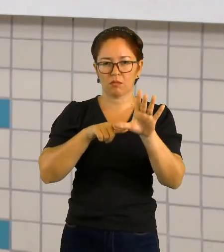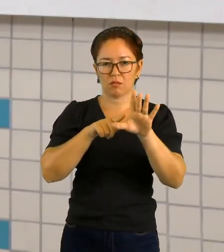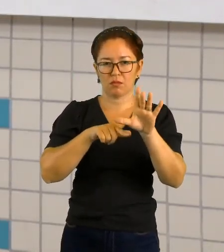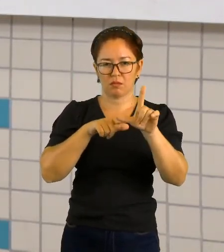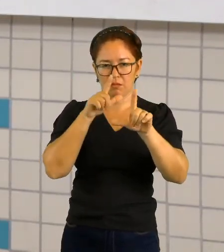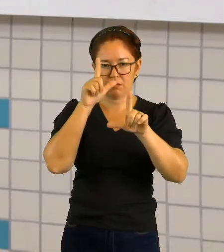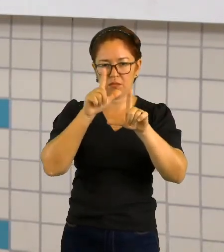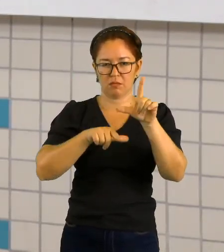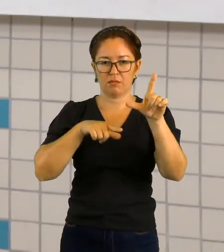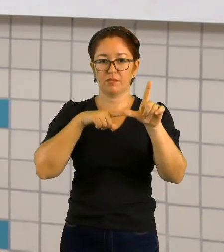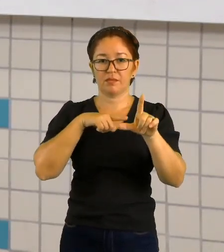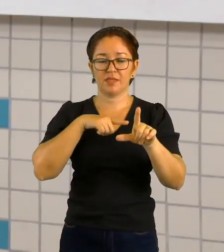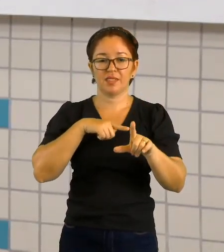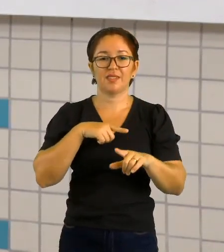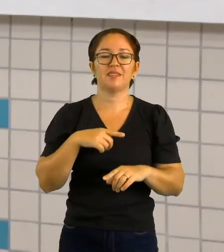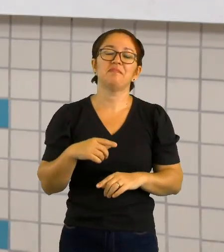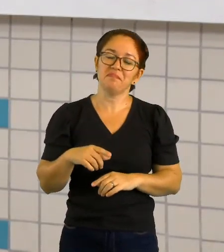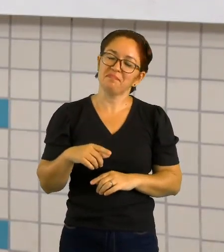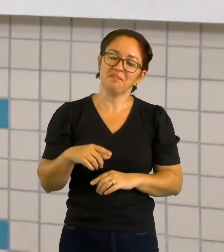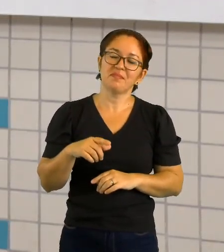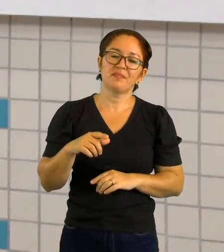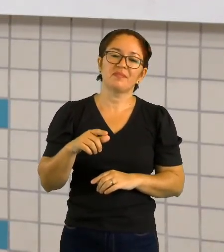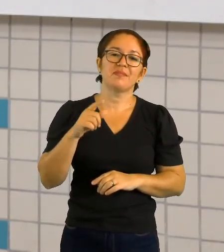Gato tem 4 letras? Vamos ver.